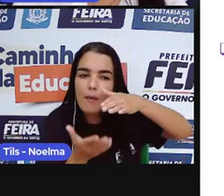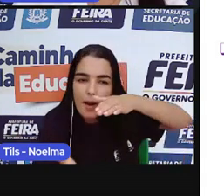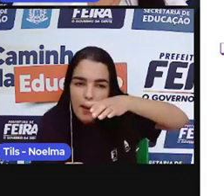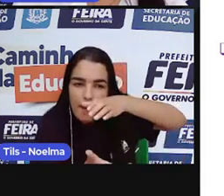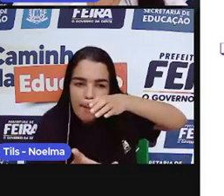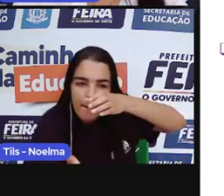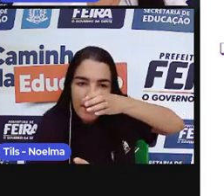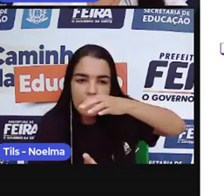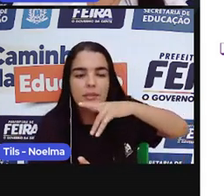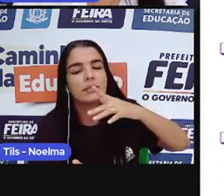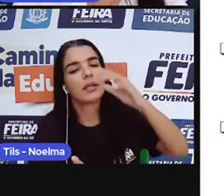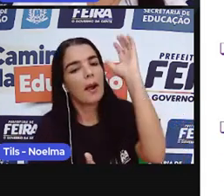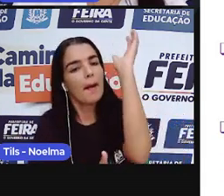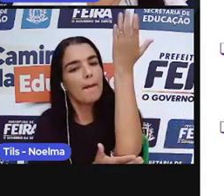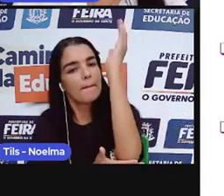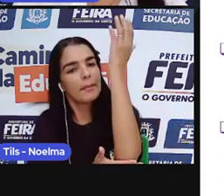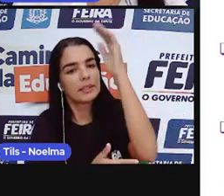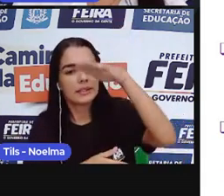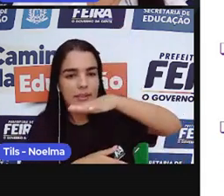excessiva de água.